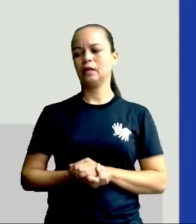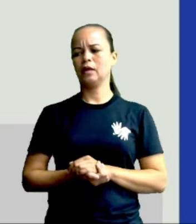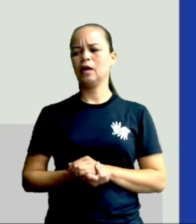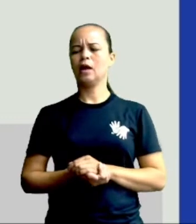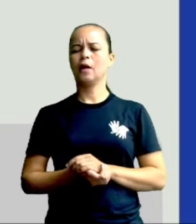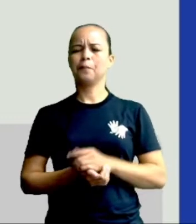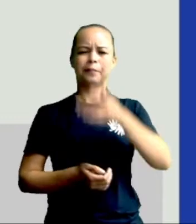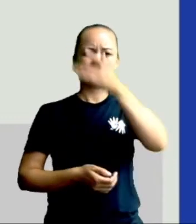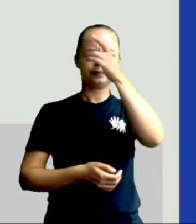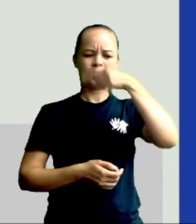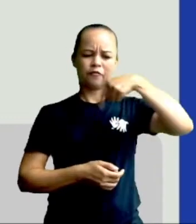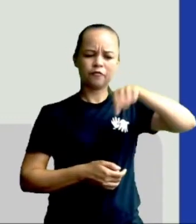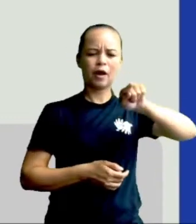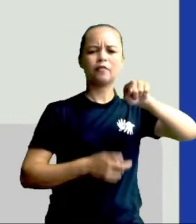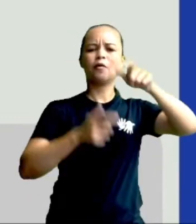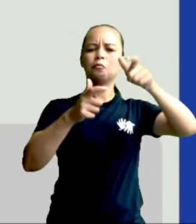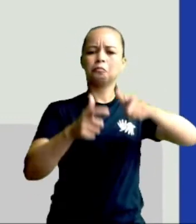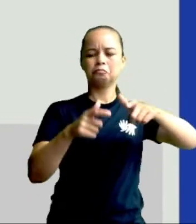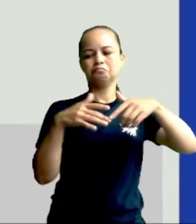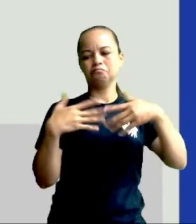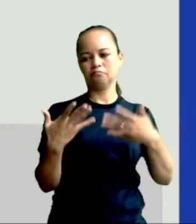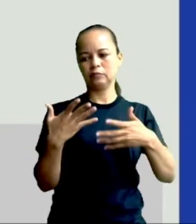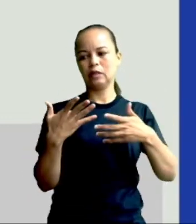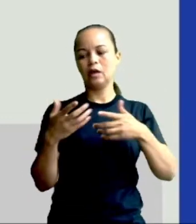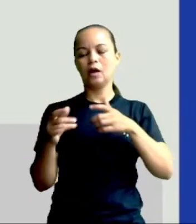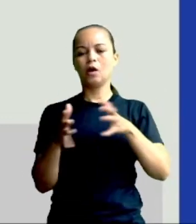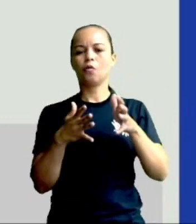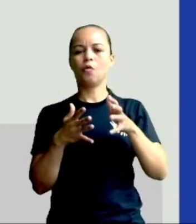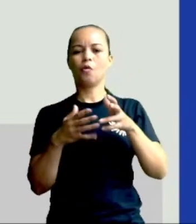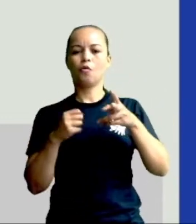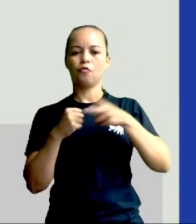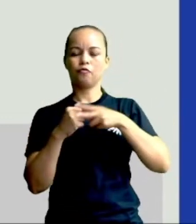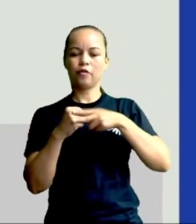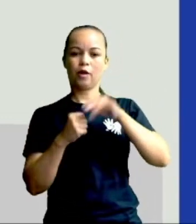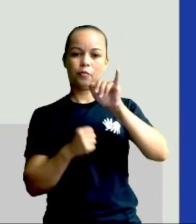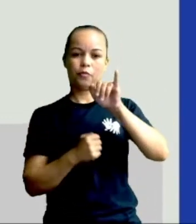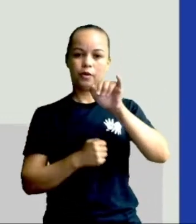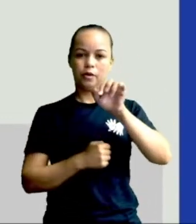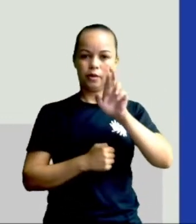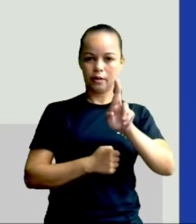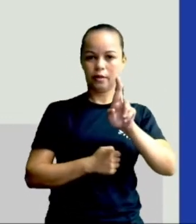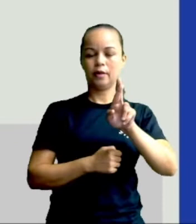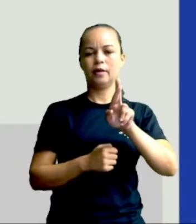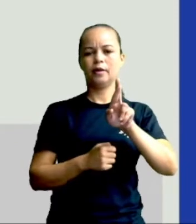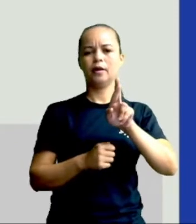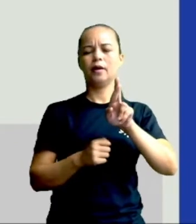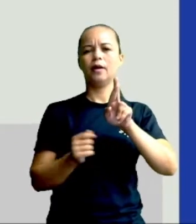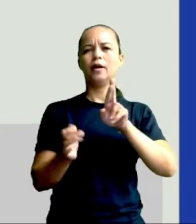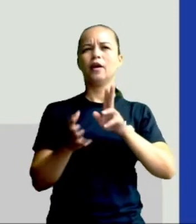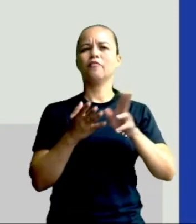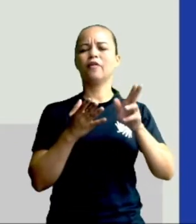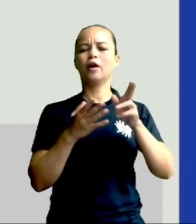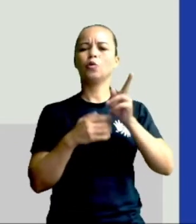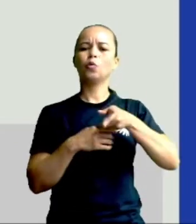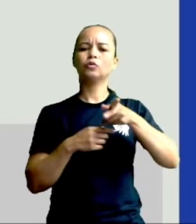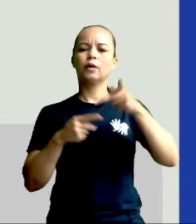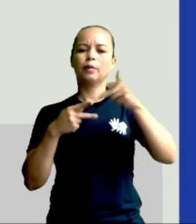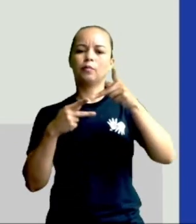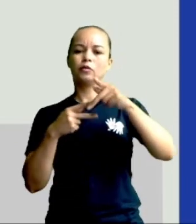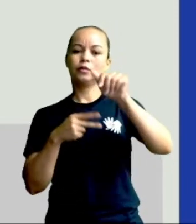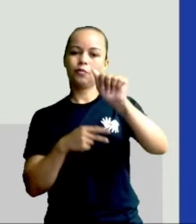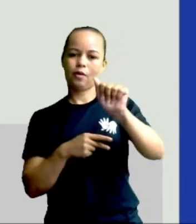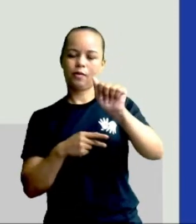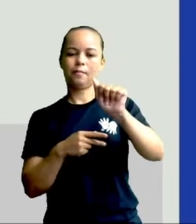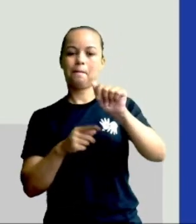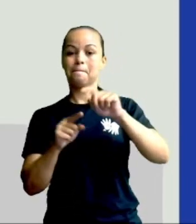a algum lugar então com o verbo ir É nós sempre vamos utilizar a preposição a